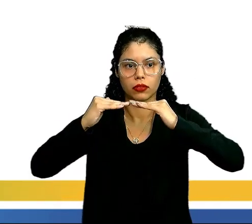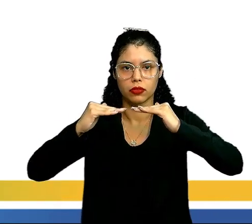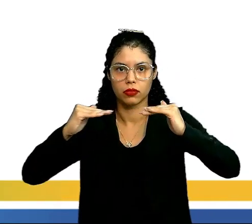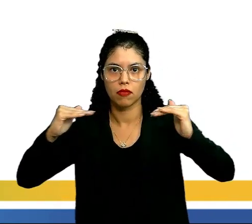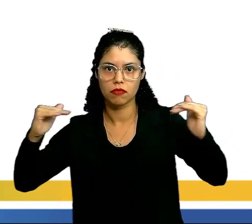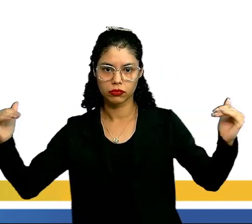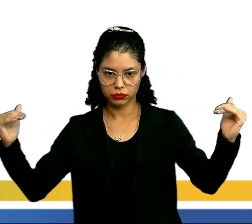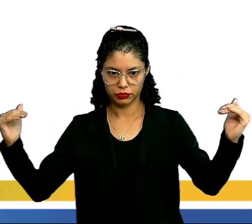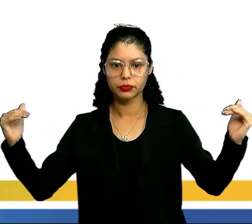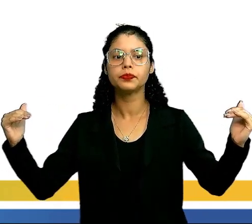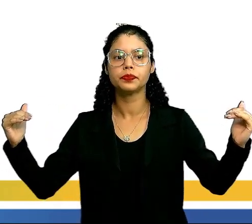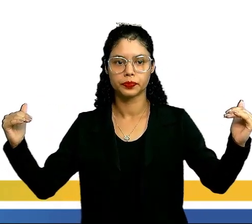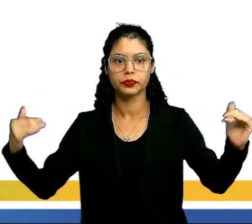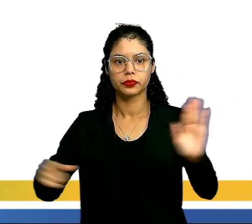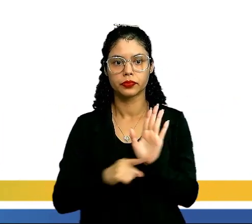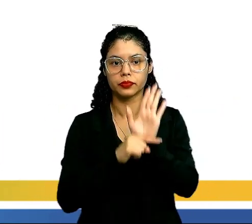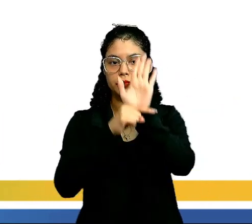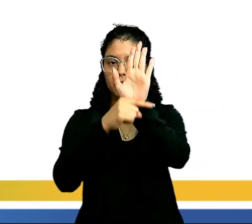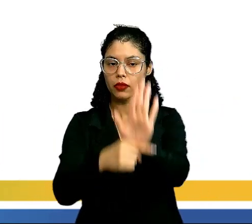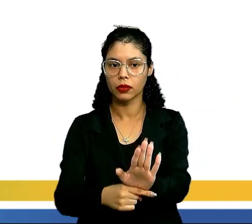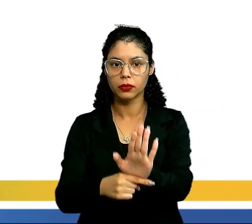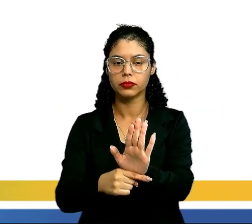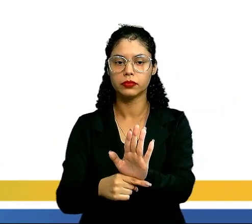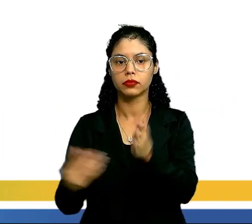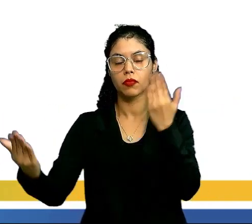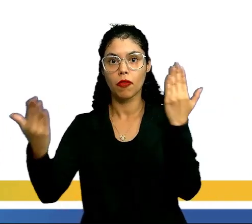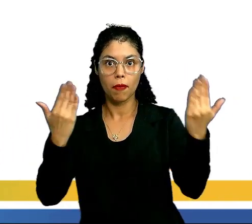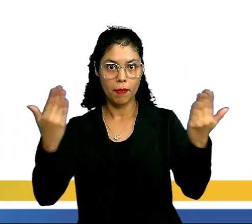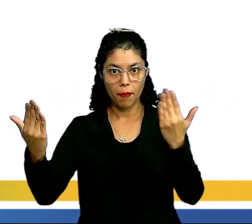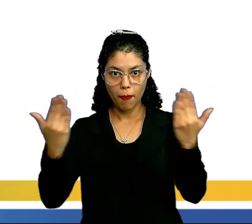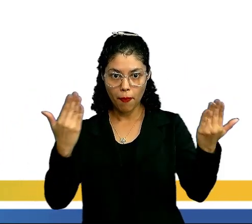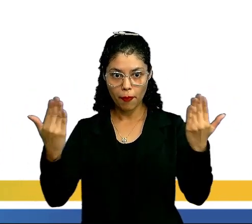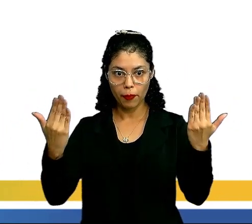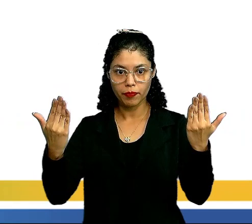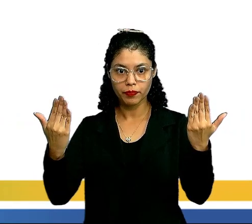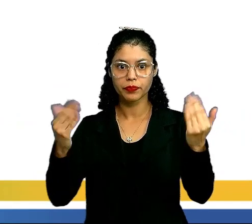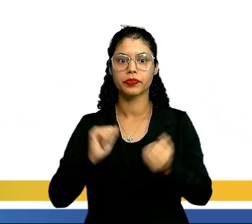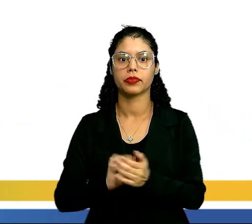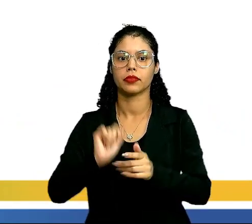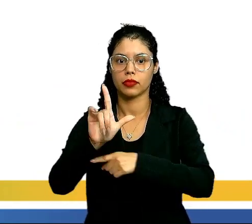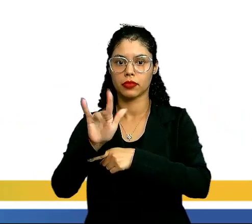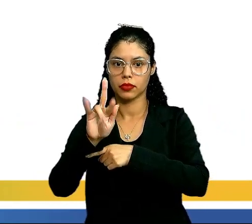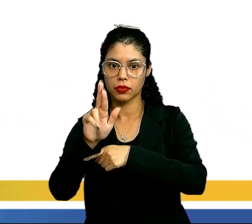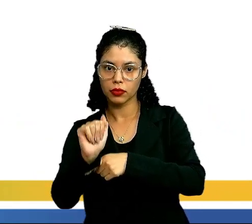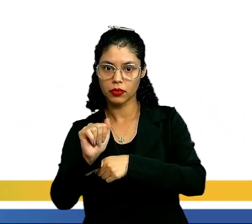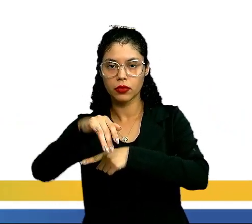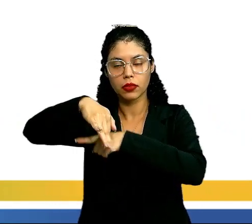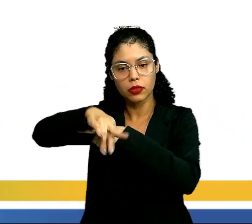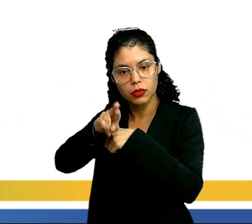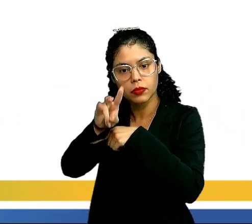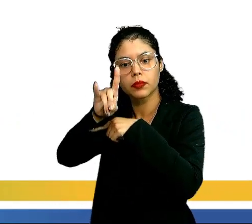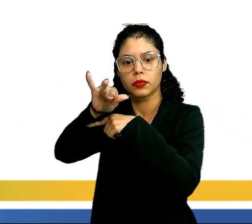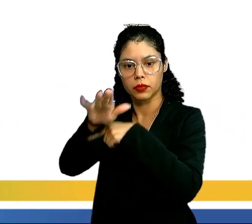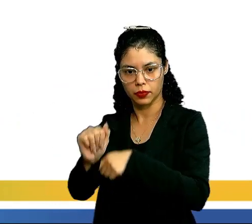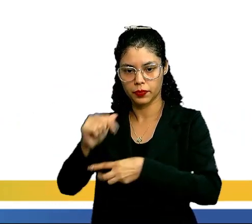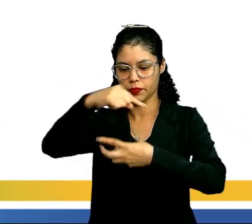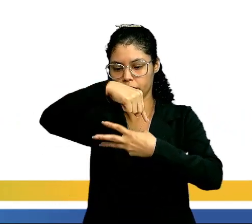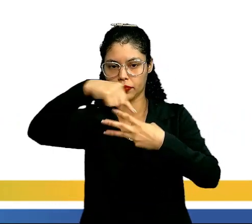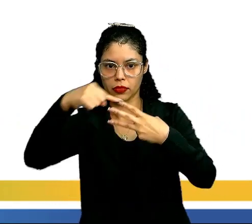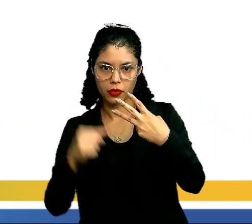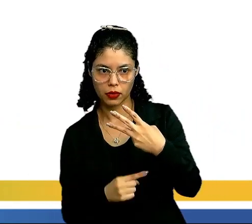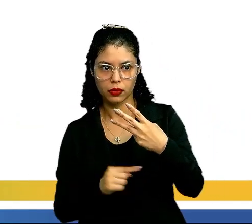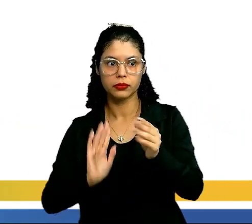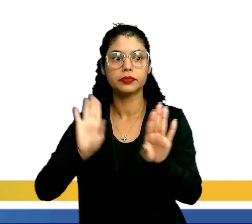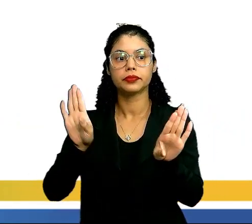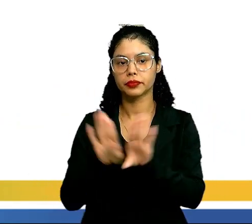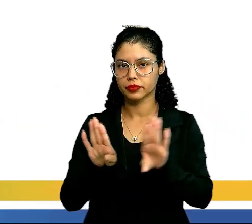superfície plana, destinado à representação de paralelos, de latitude e meridianos e